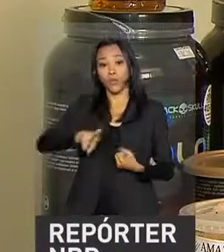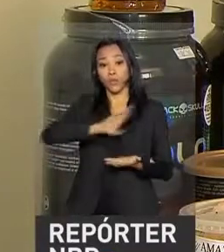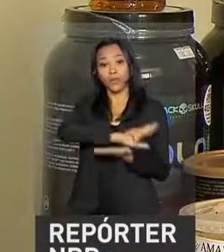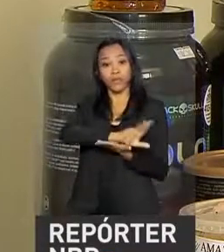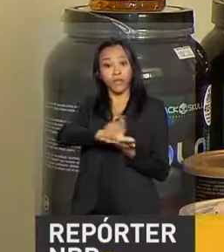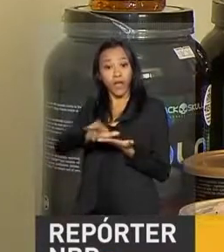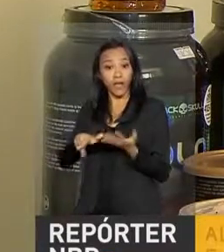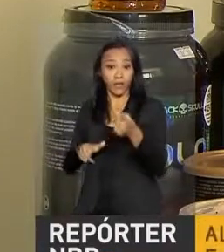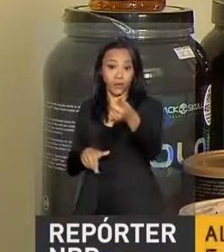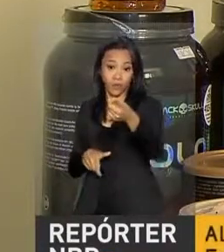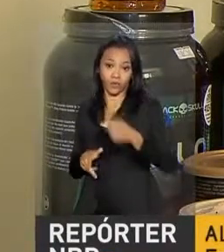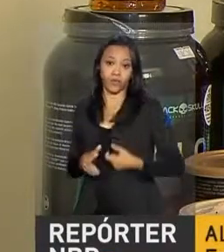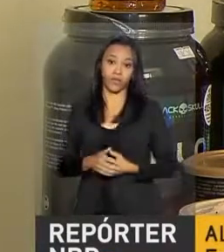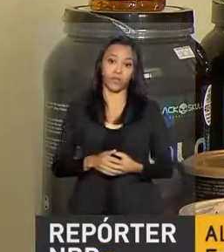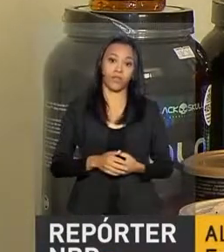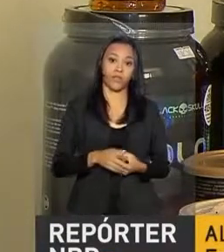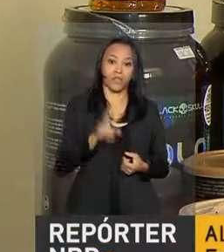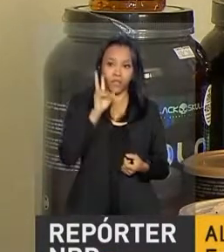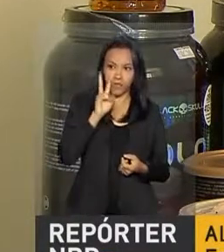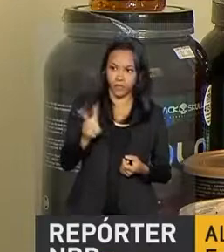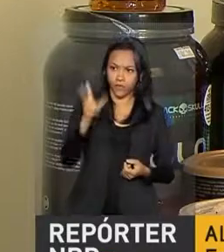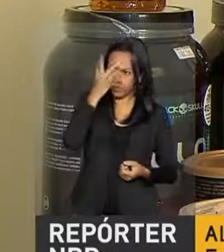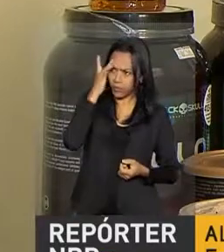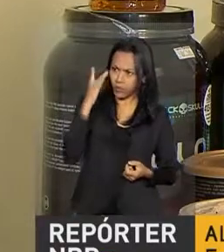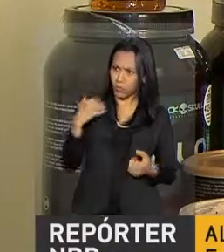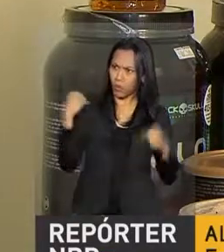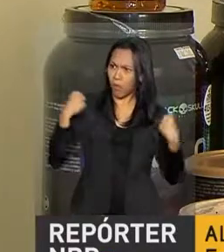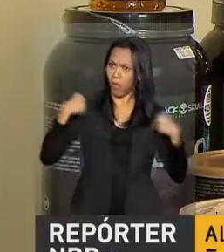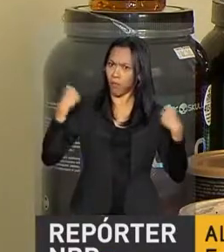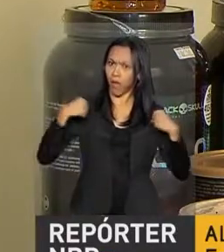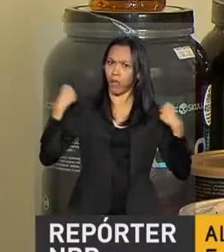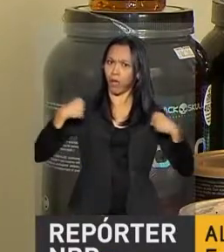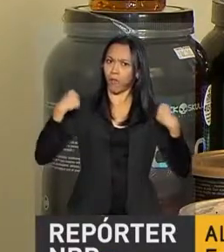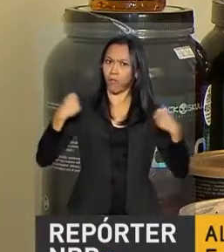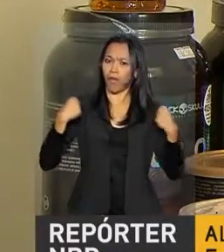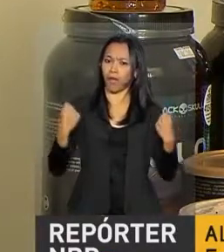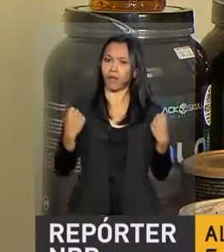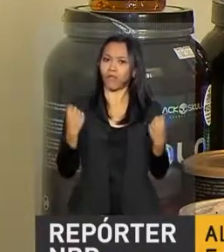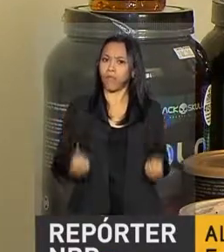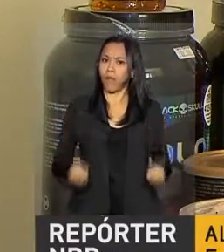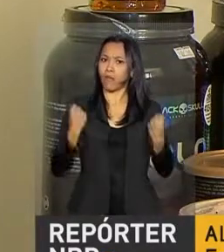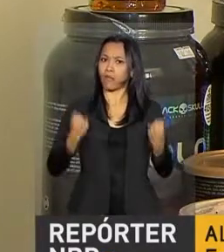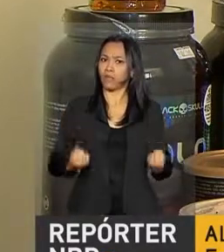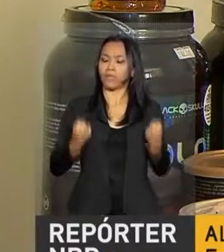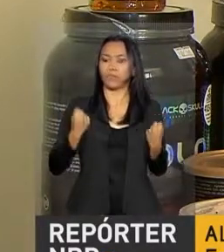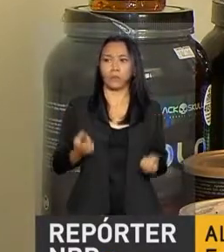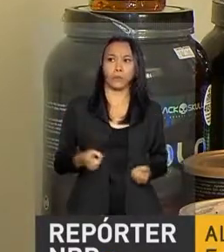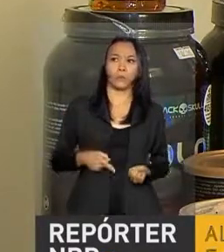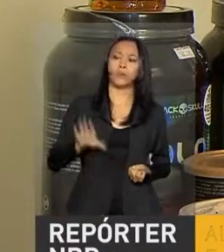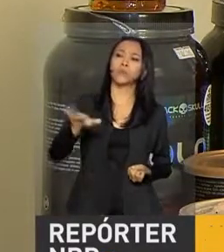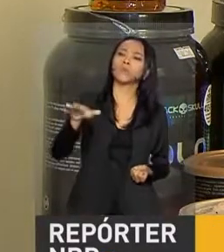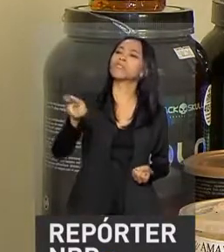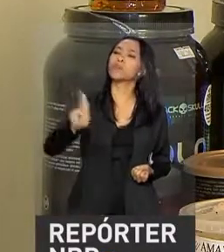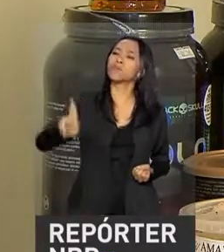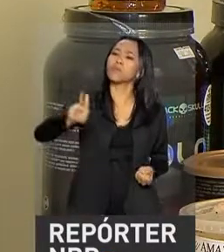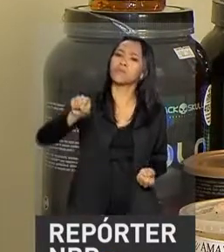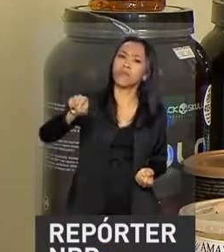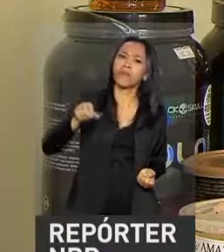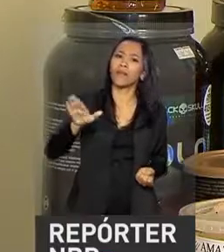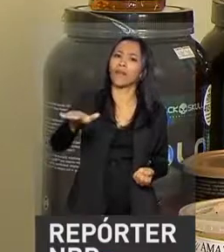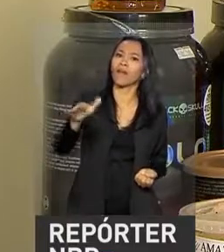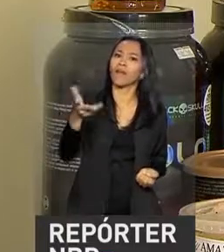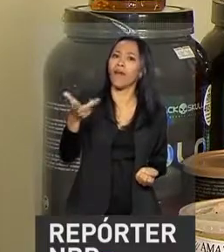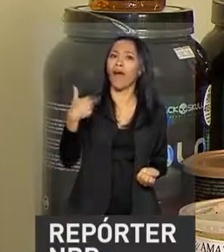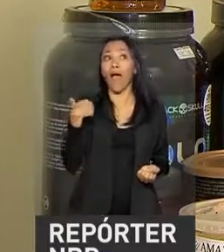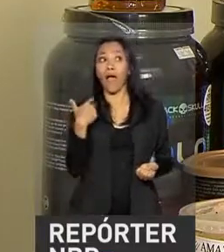fala a gente vê que o pessoal mais assim na marambaia um pessoal que treina a gente conversa que estava em falar